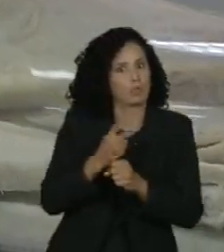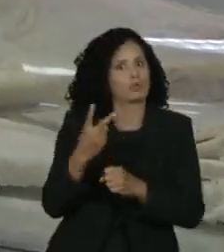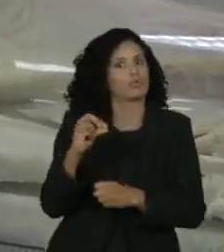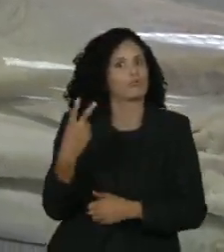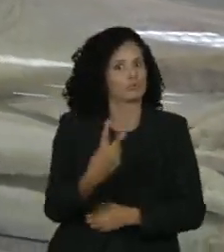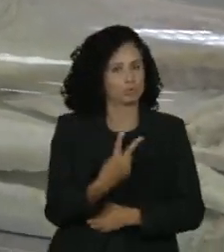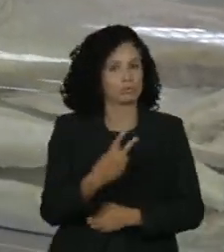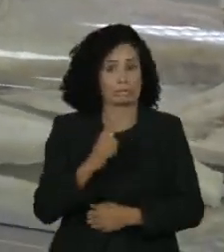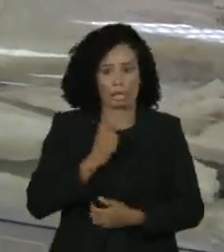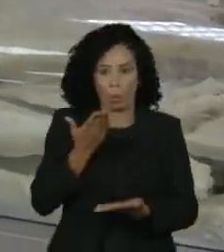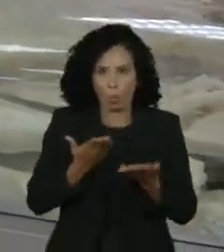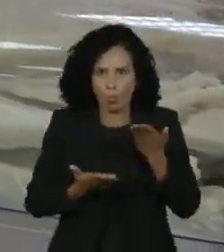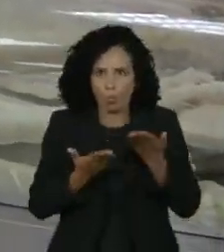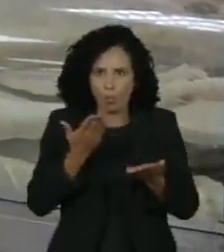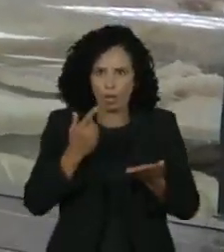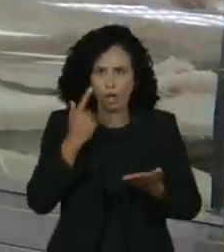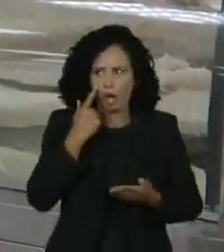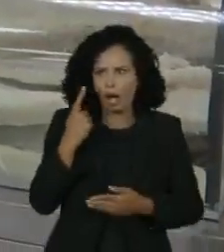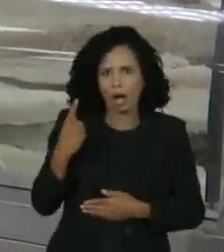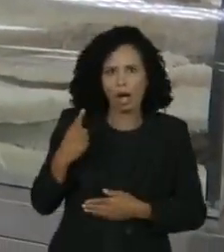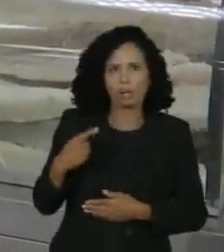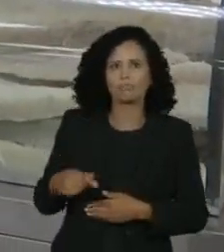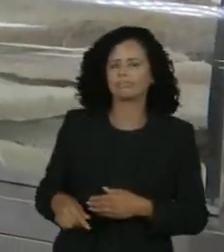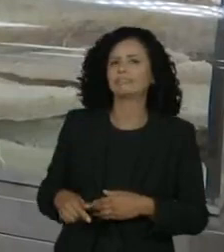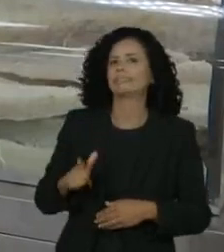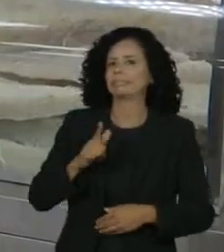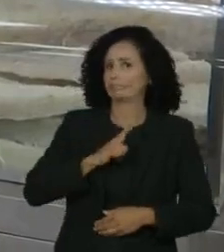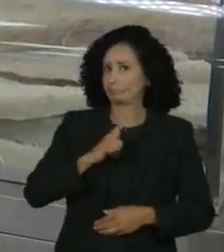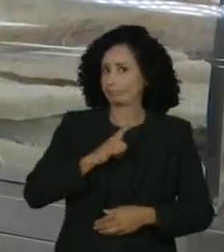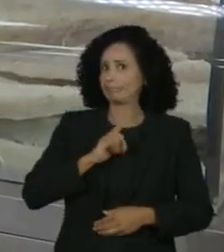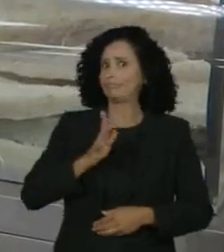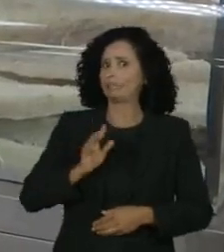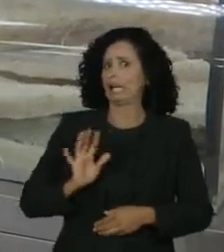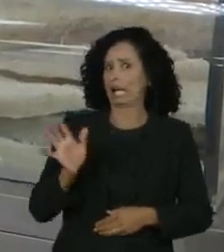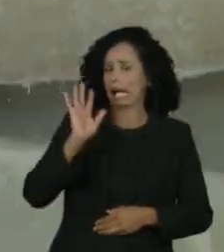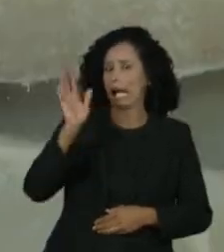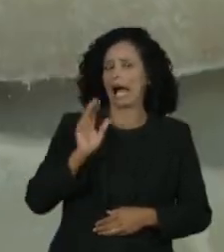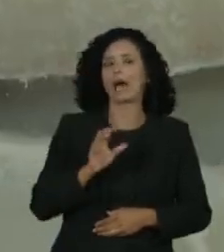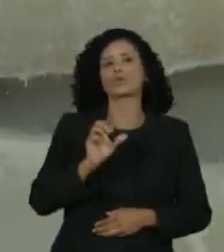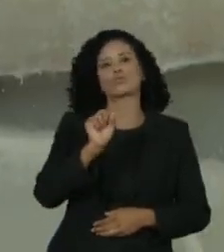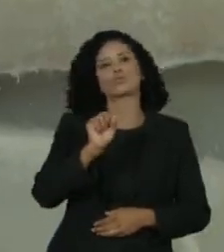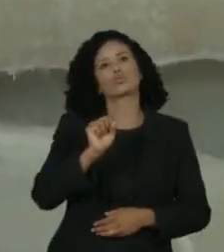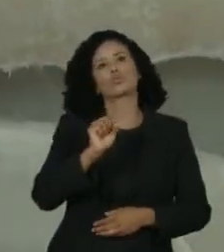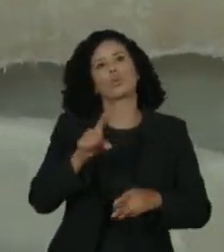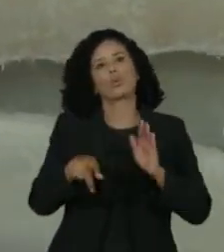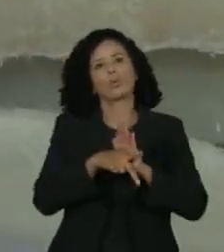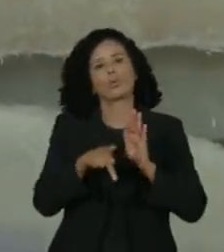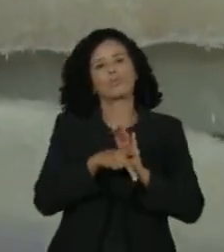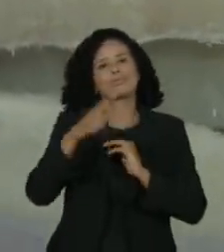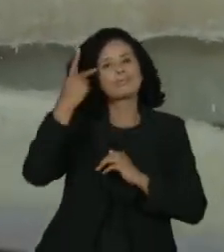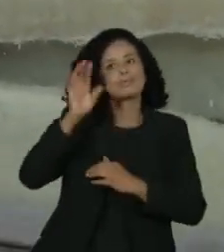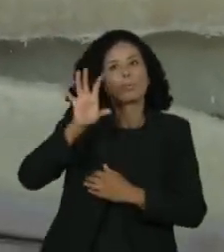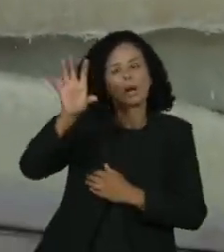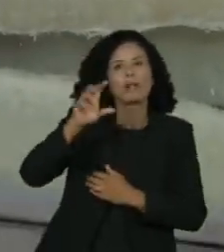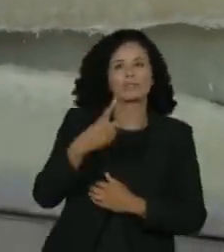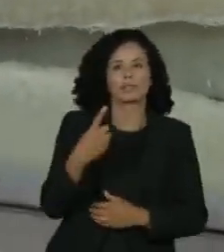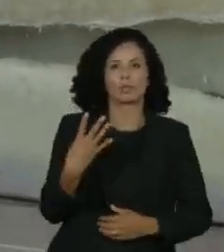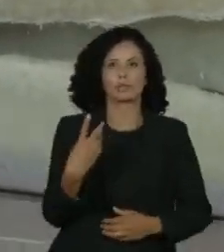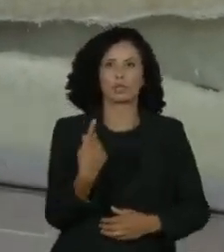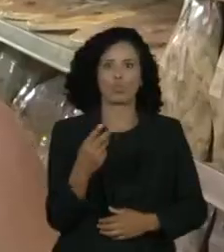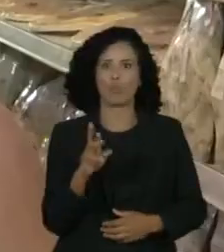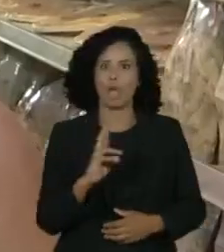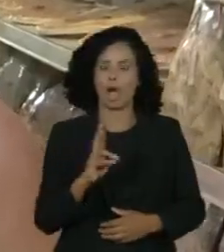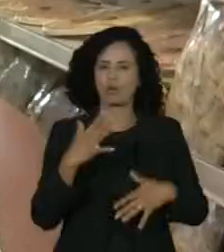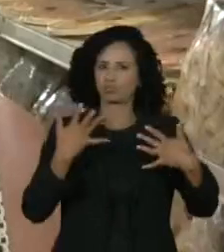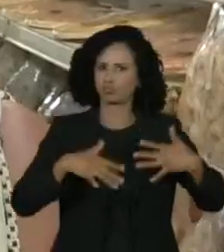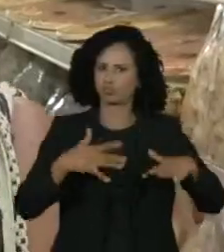do bacalhau do Porto, por exemplo, é vendido neste supermercado na Zona Oeste de São Paulo a R$